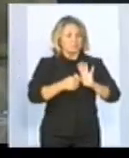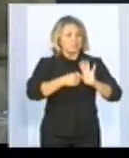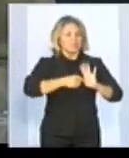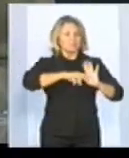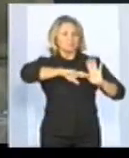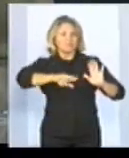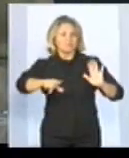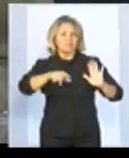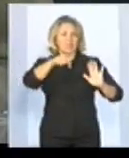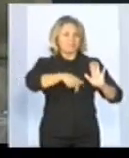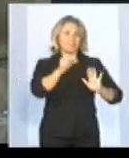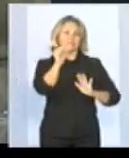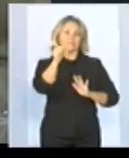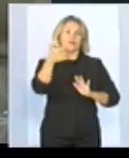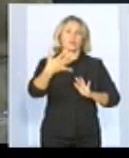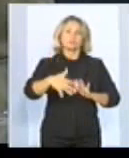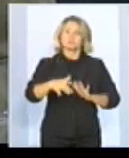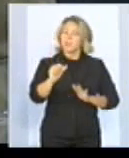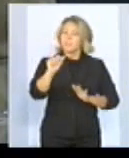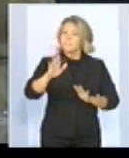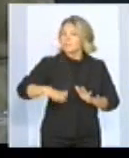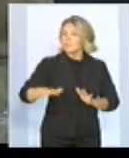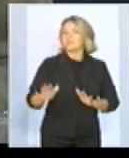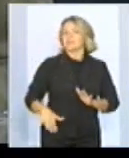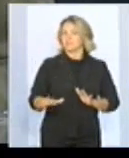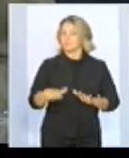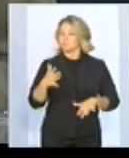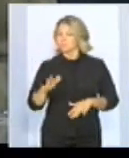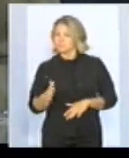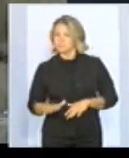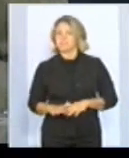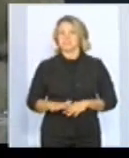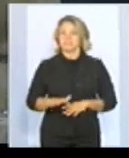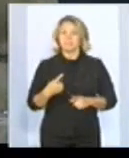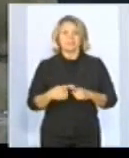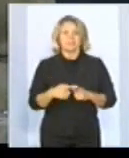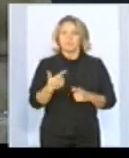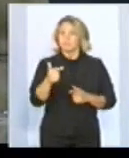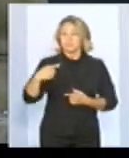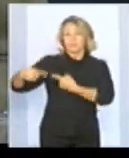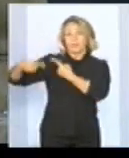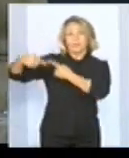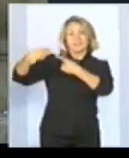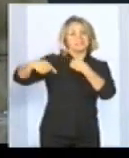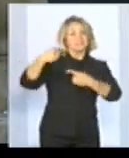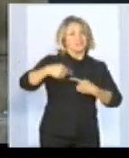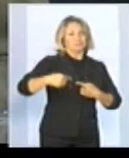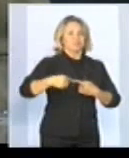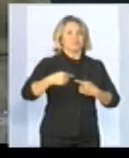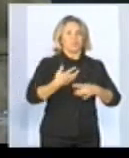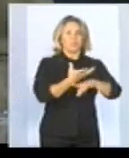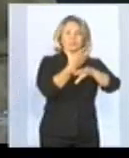ele chega aqui a um preço baixo. Baixo relativamente. Baixo porque ele não tem competição do conteúdo